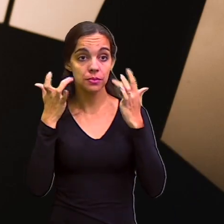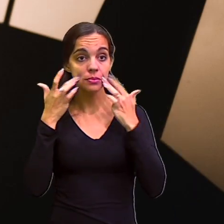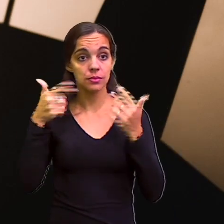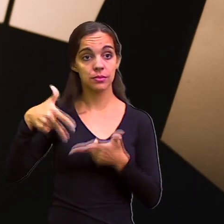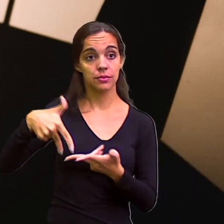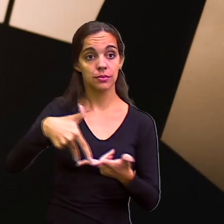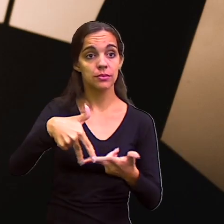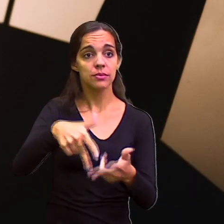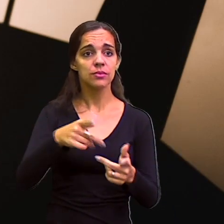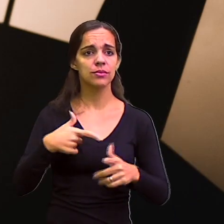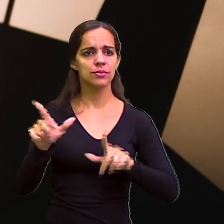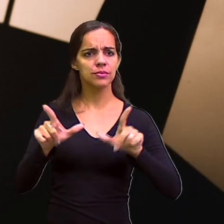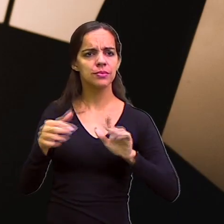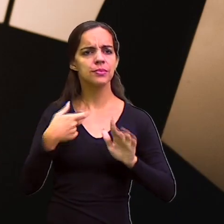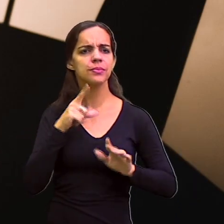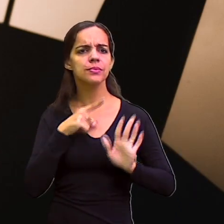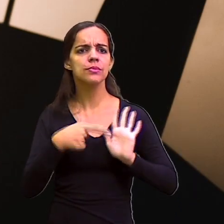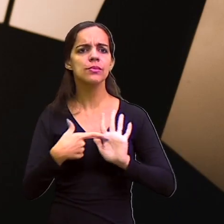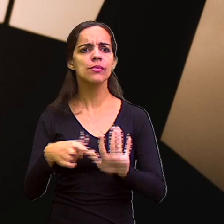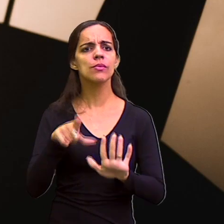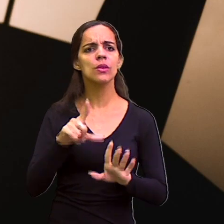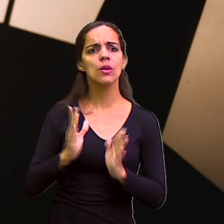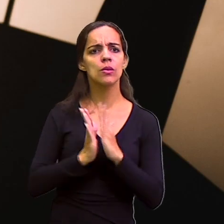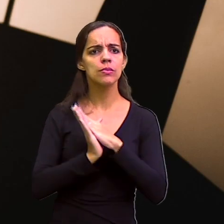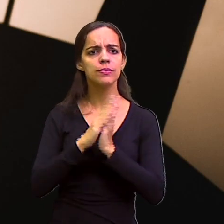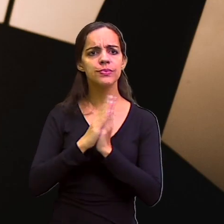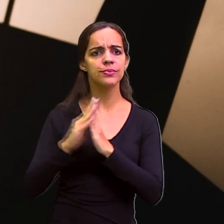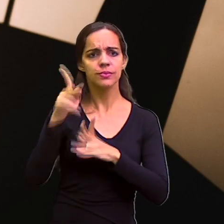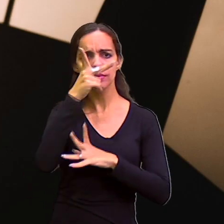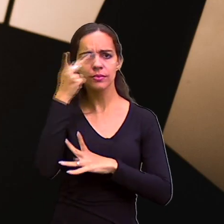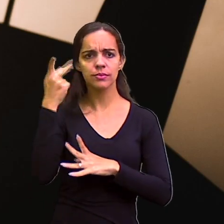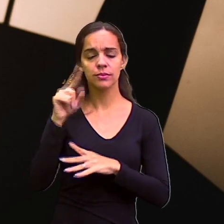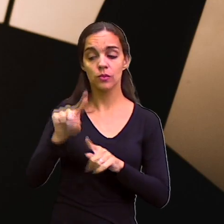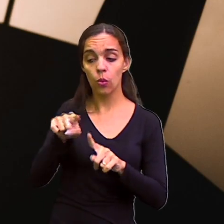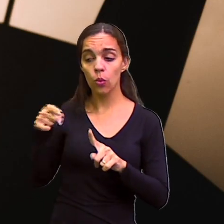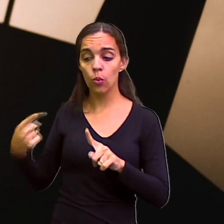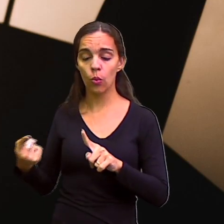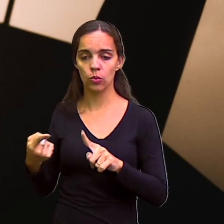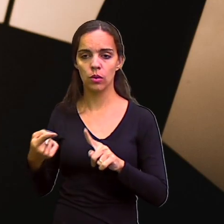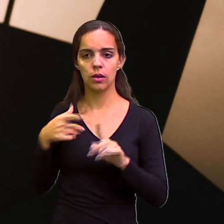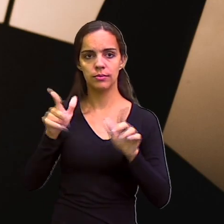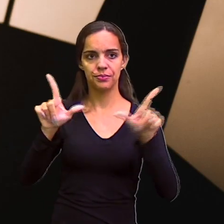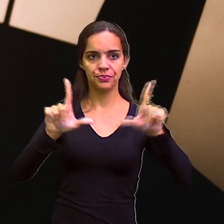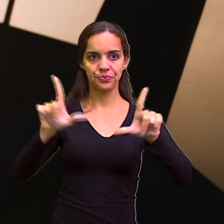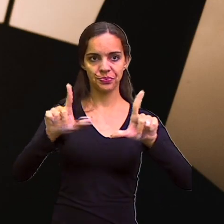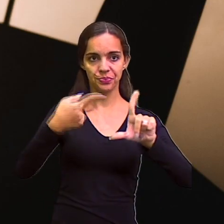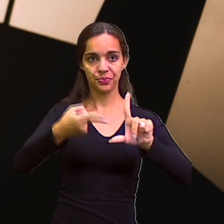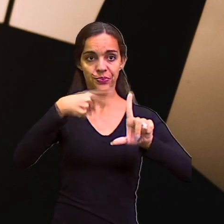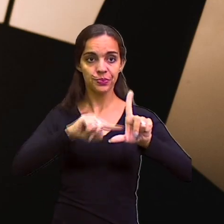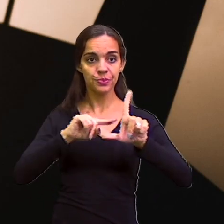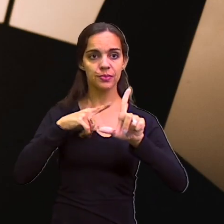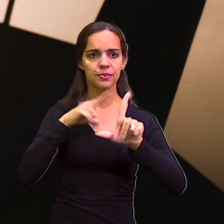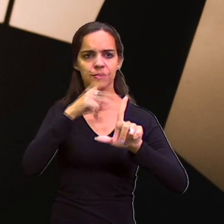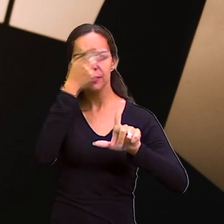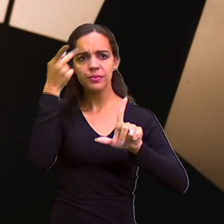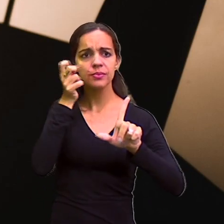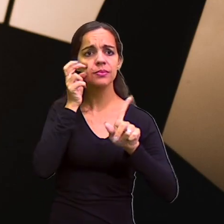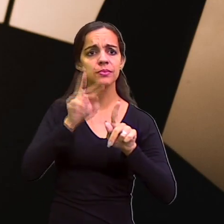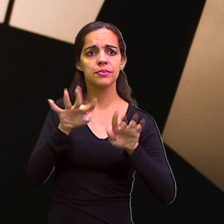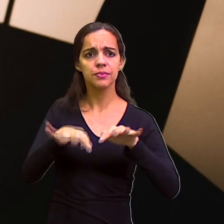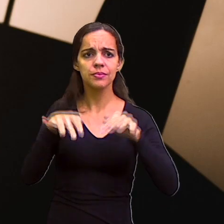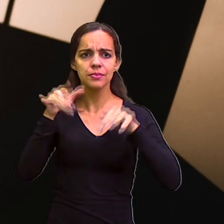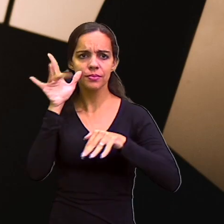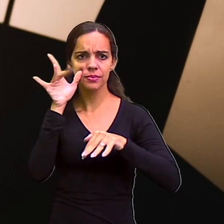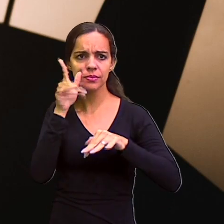público tem a visão indireta dos bonecos ou pessoas que estão do outro lado da tela. A tela funciona então como um